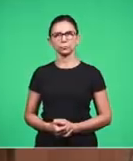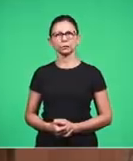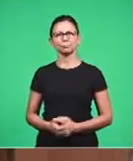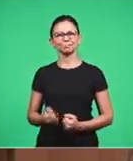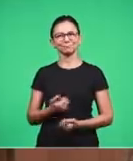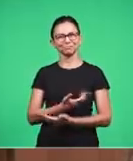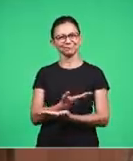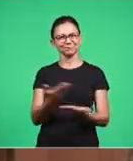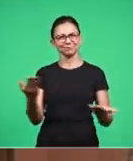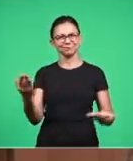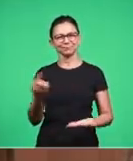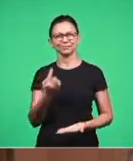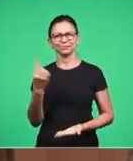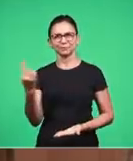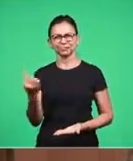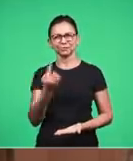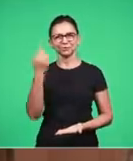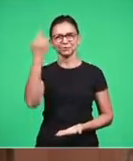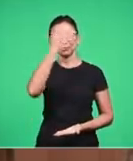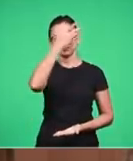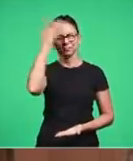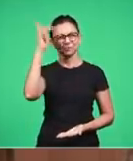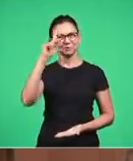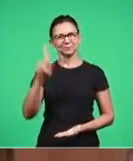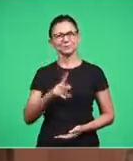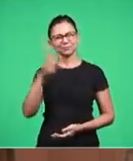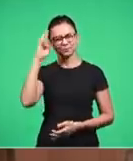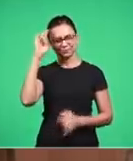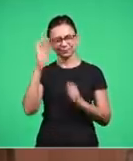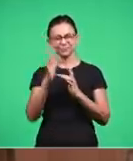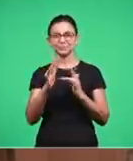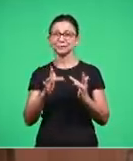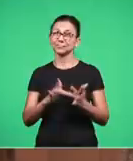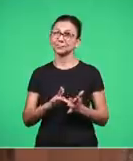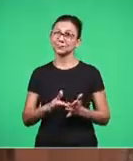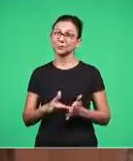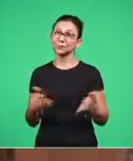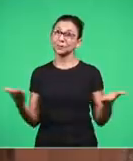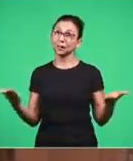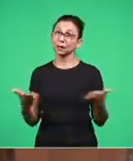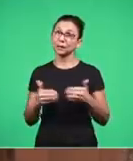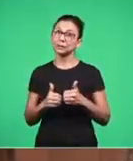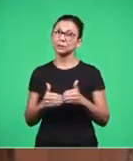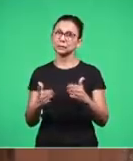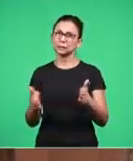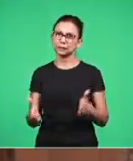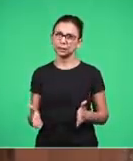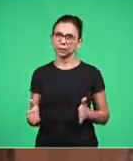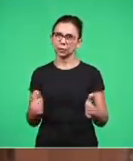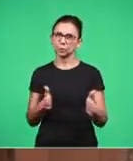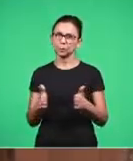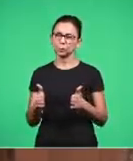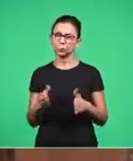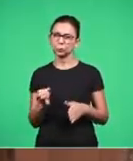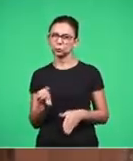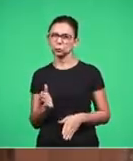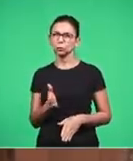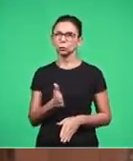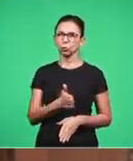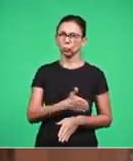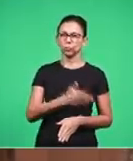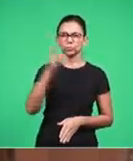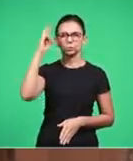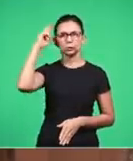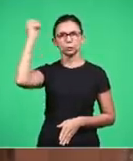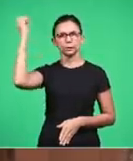Saudamos a todos com a paz do Senhor Jesus. Nós estamos agora iniciando uma nova etapa, segundo orientado pelo Senhor,